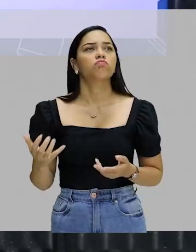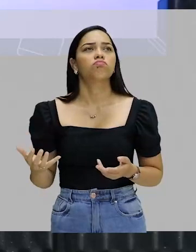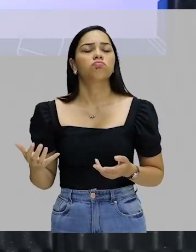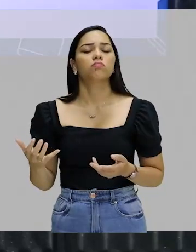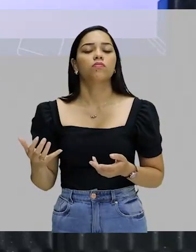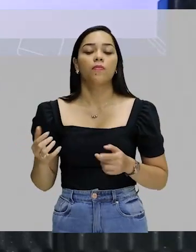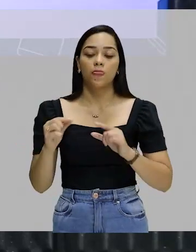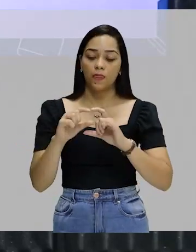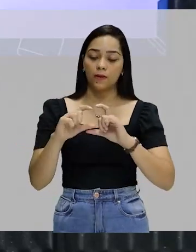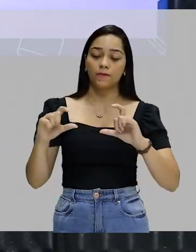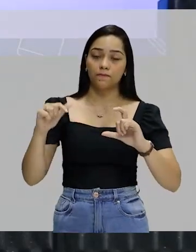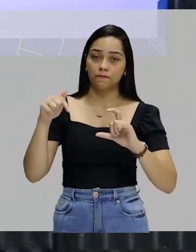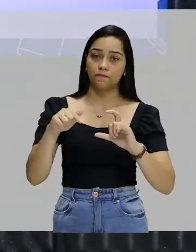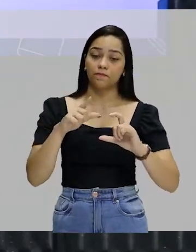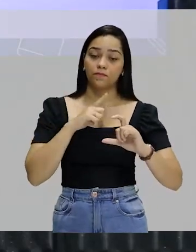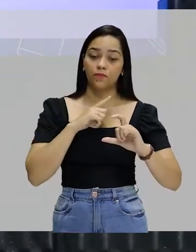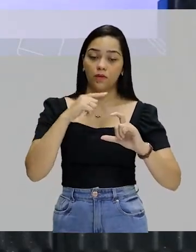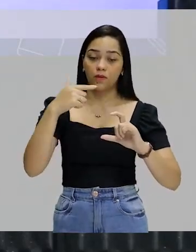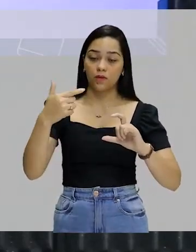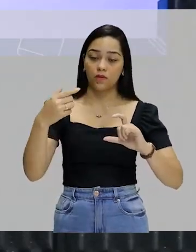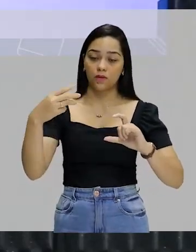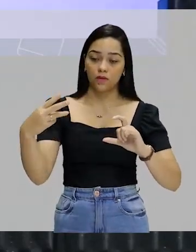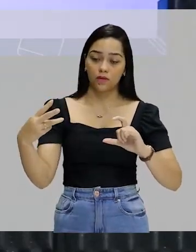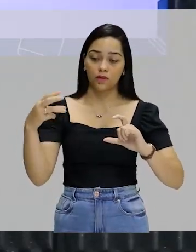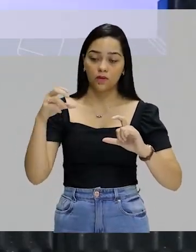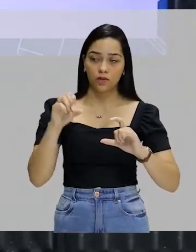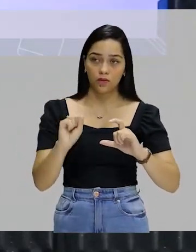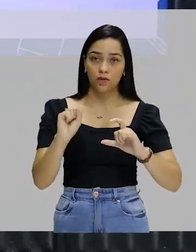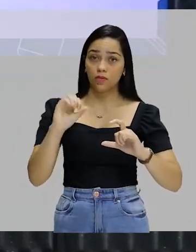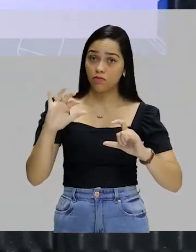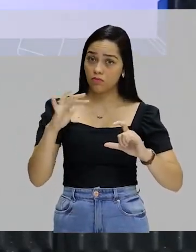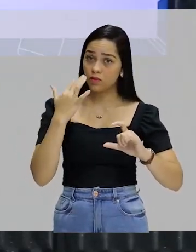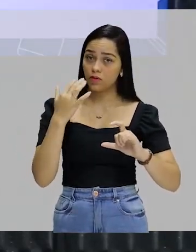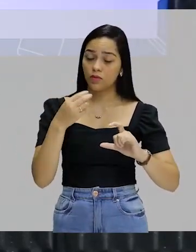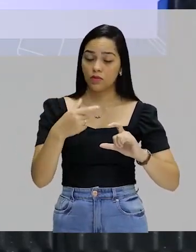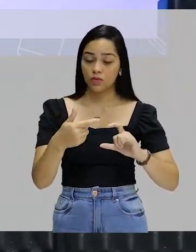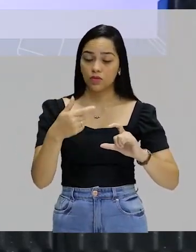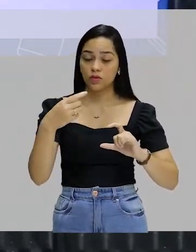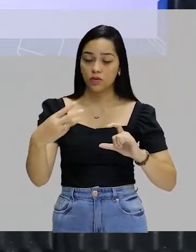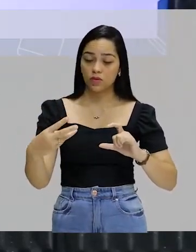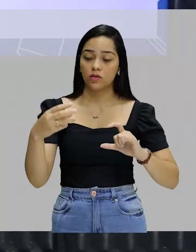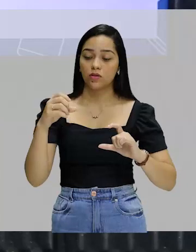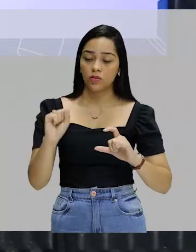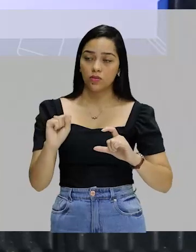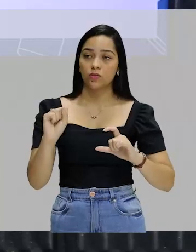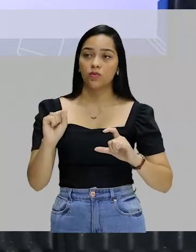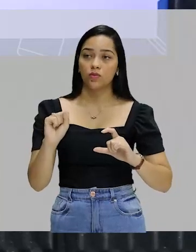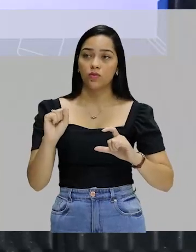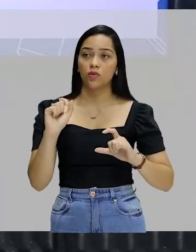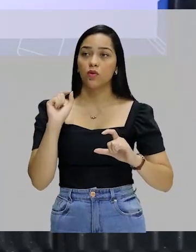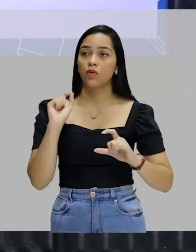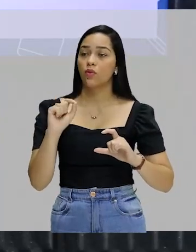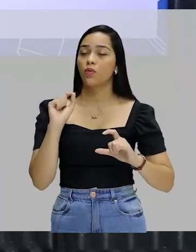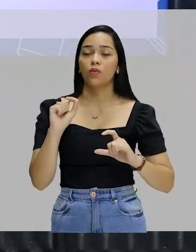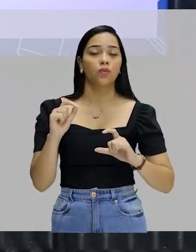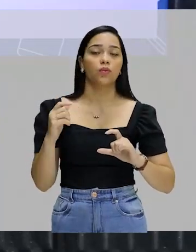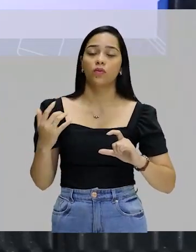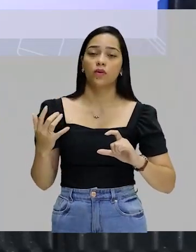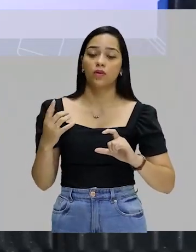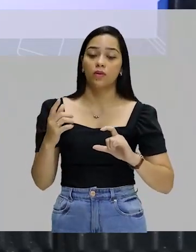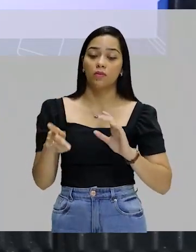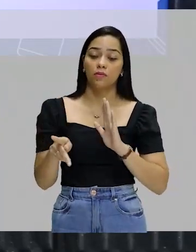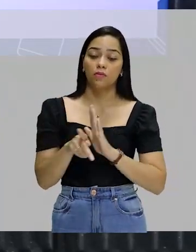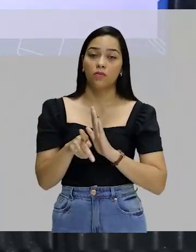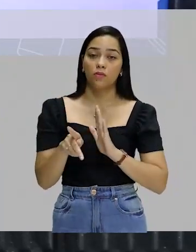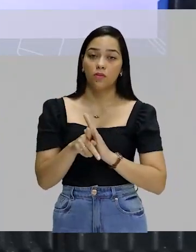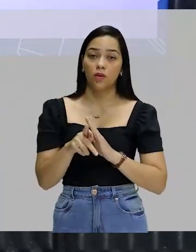esse rapazinho aqui. Esse 238, presta atenção, esse 238 é a massa do